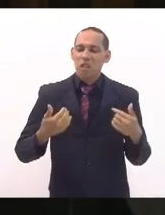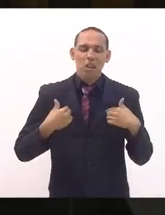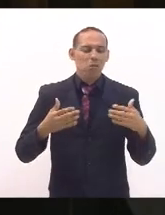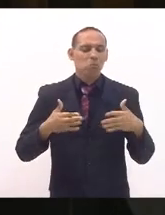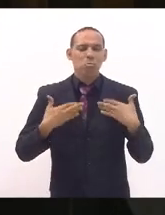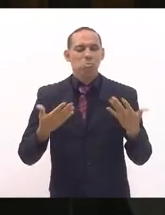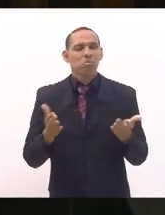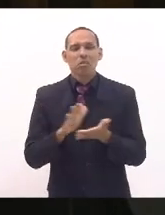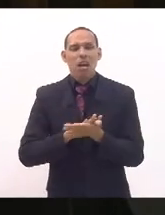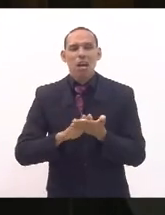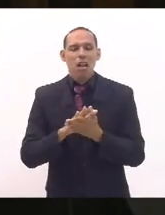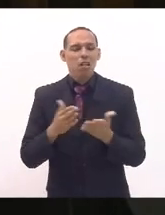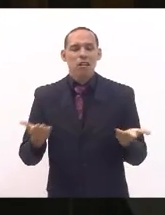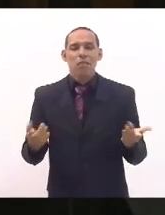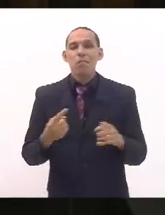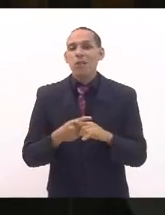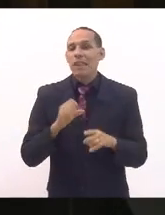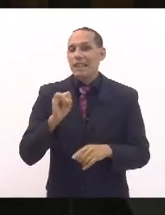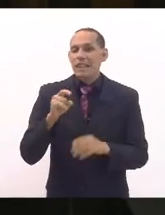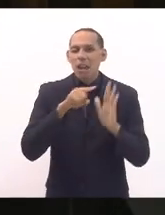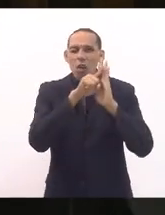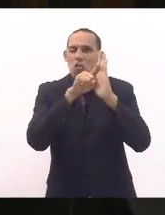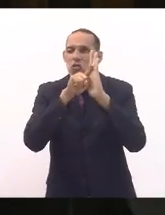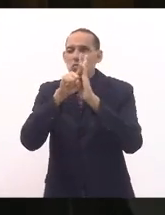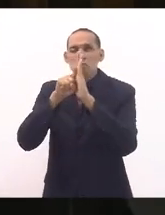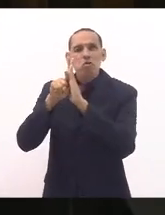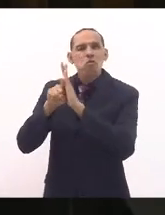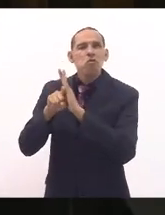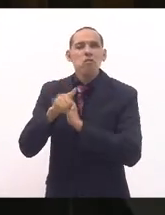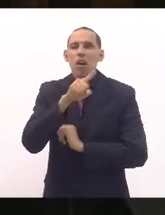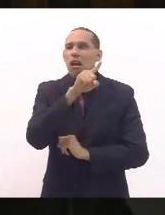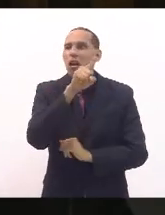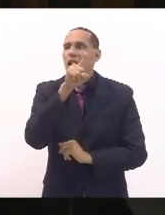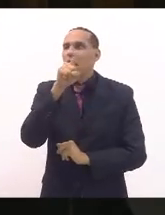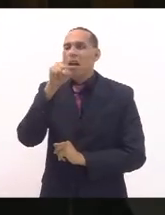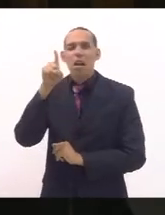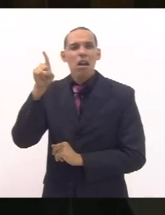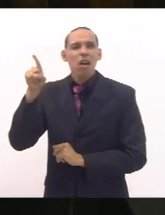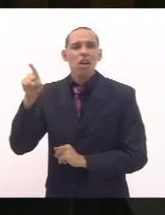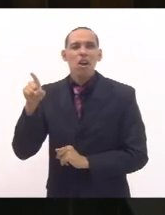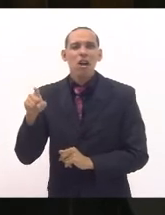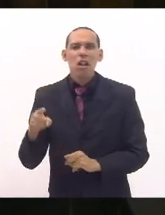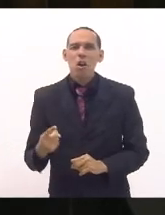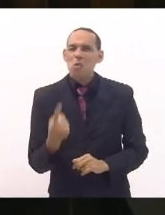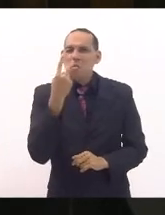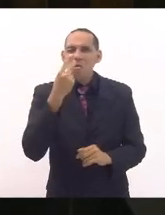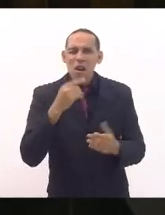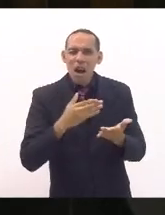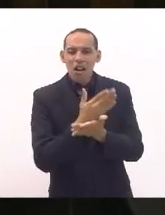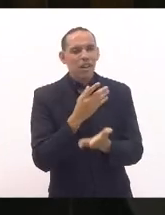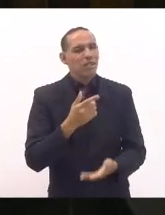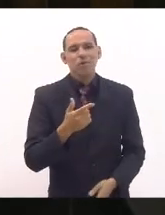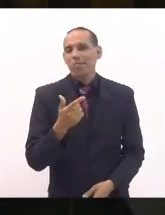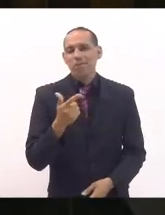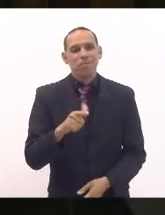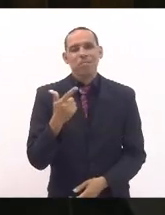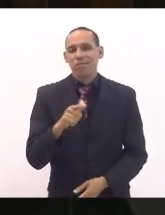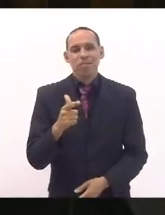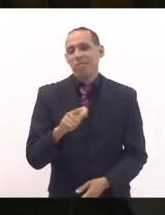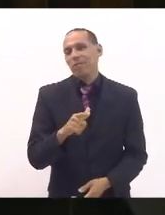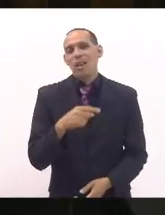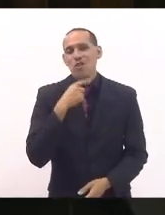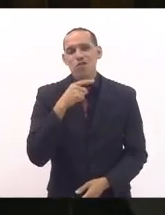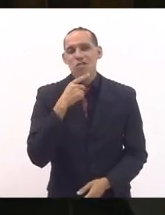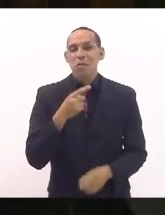Porque, certamente, se fizermos um exame toxicológico aí em cima, não será um aprovado. Ninguém passa. Porque